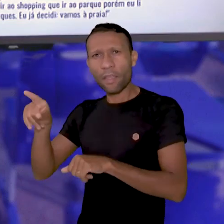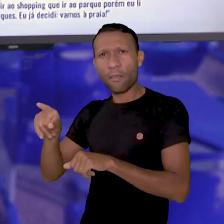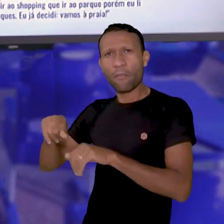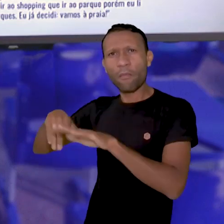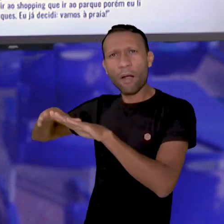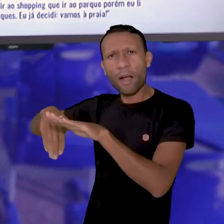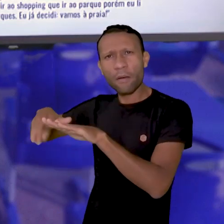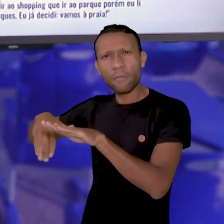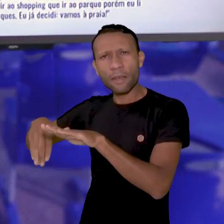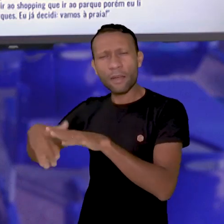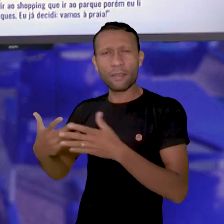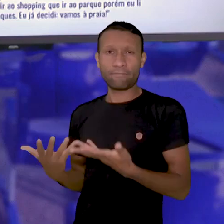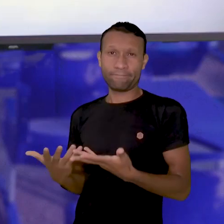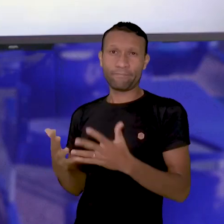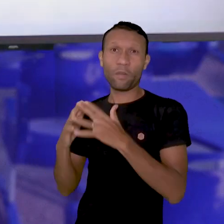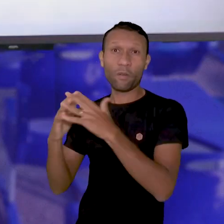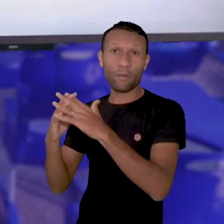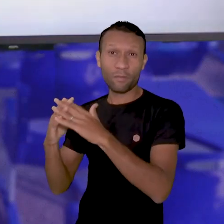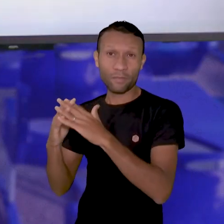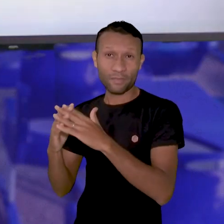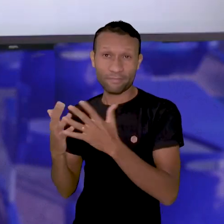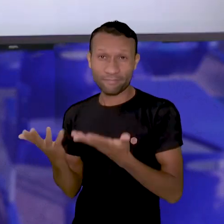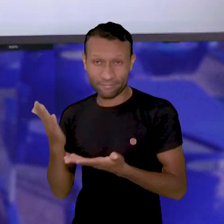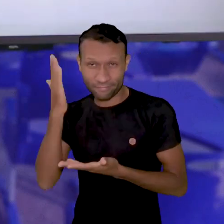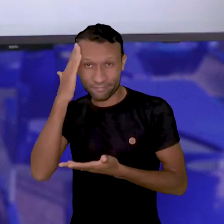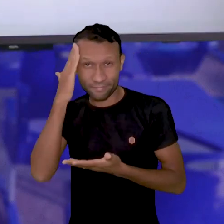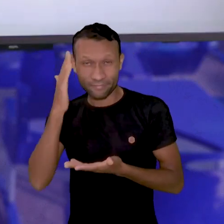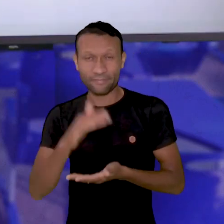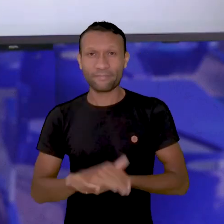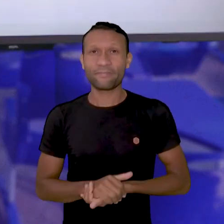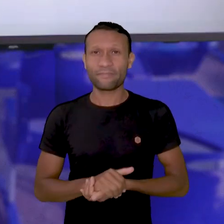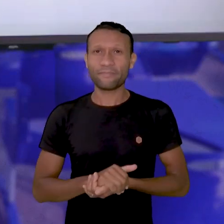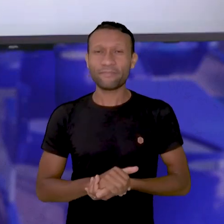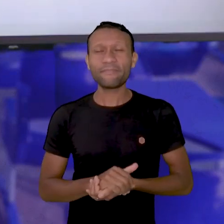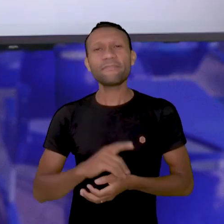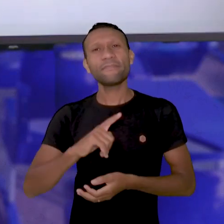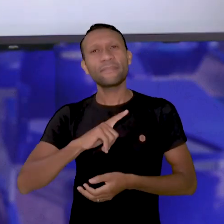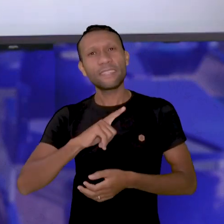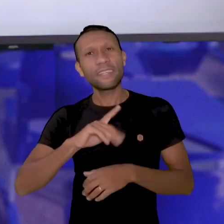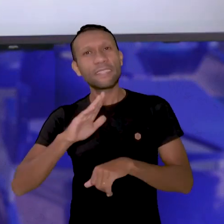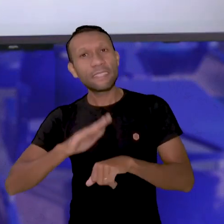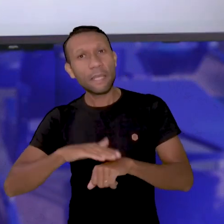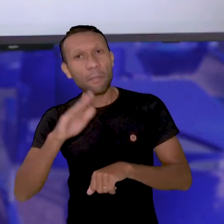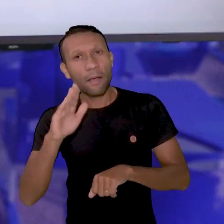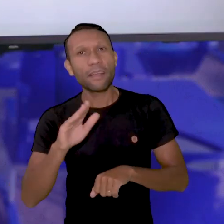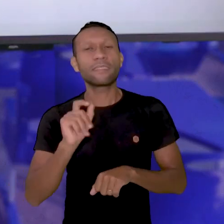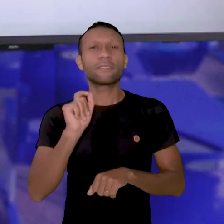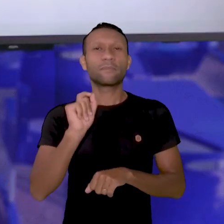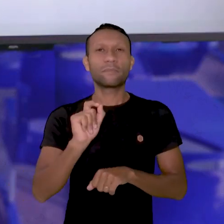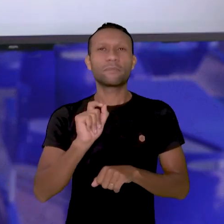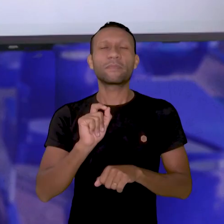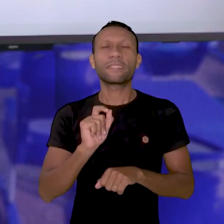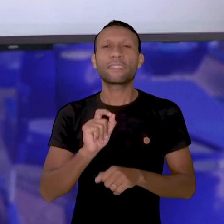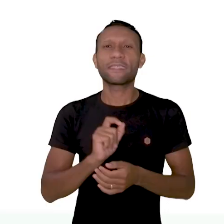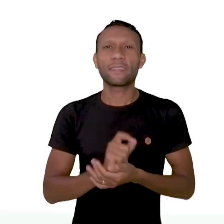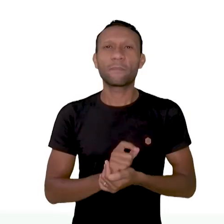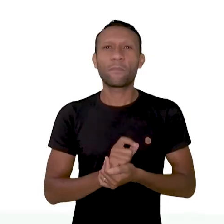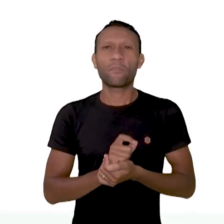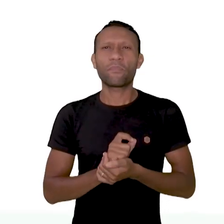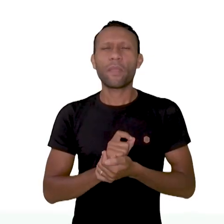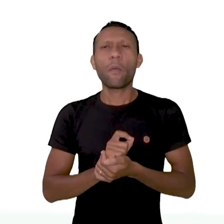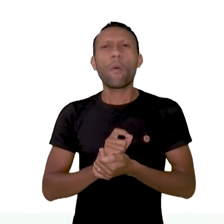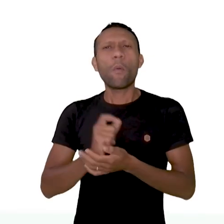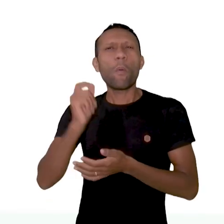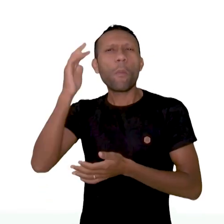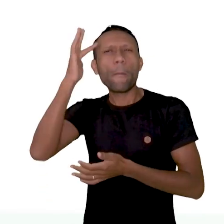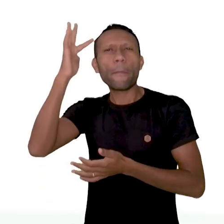com vamos à praia. A gente tem mais um recurso, mais um tipo, né? Que é por raciocínio